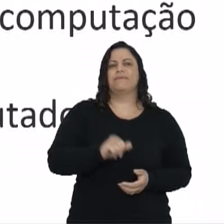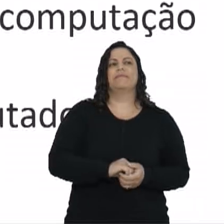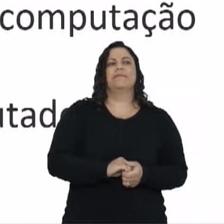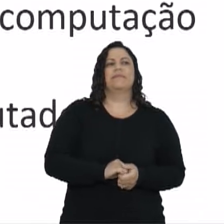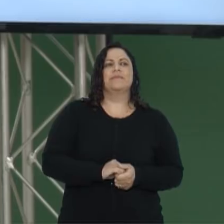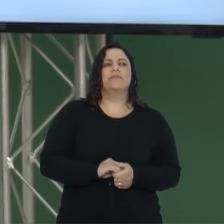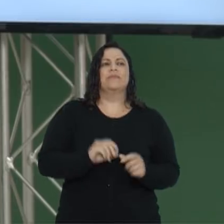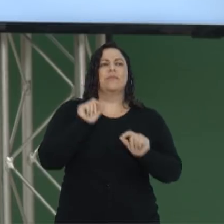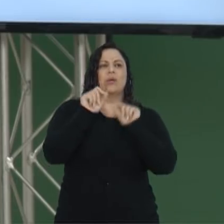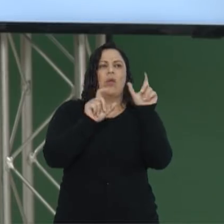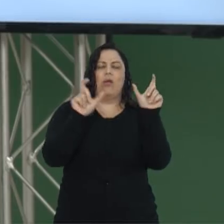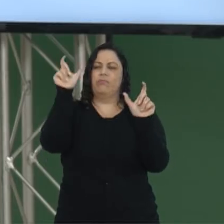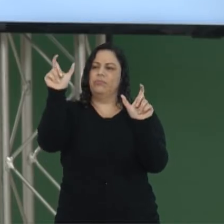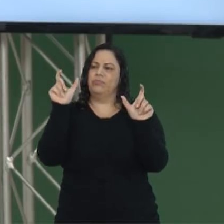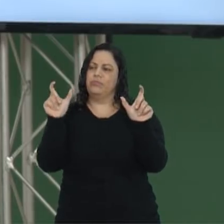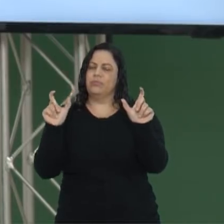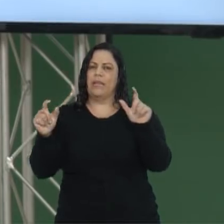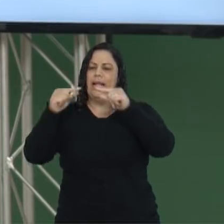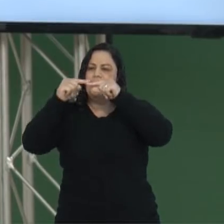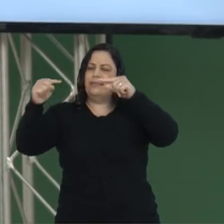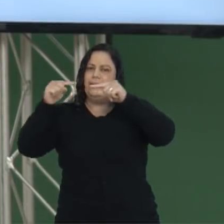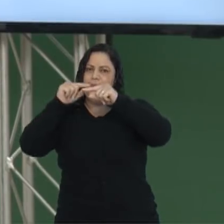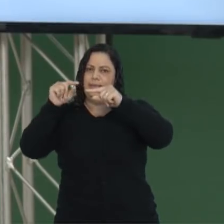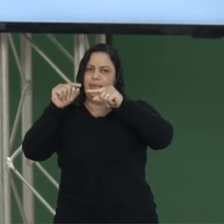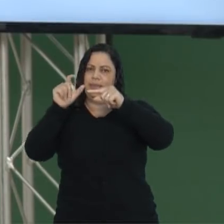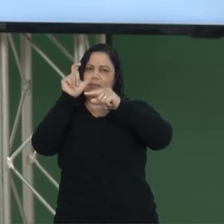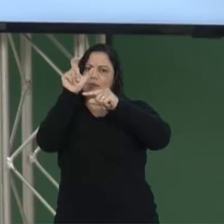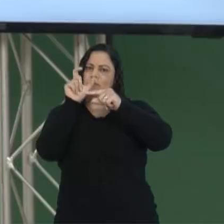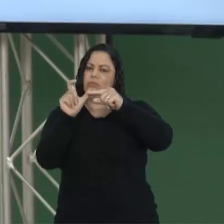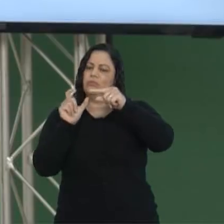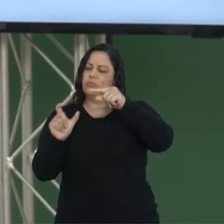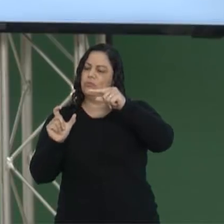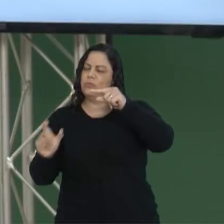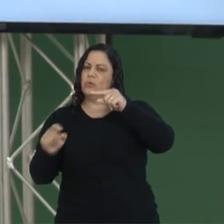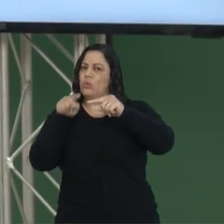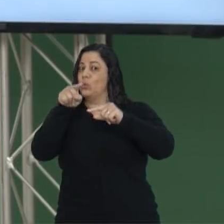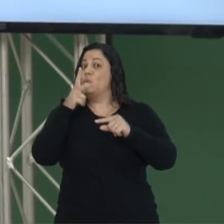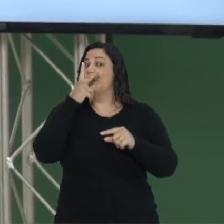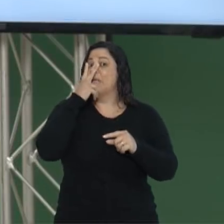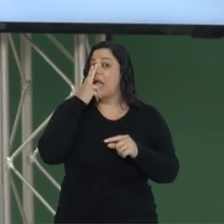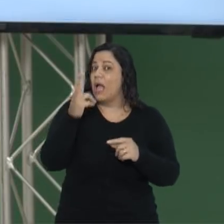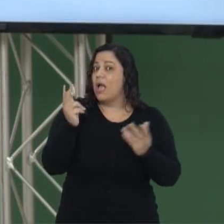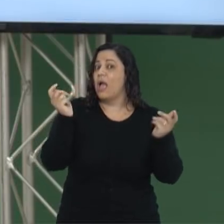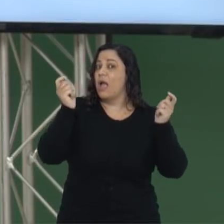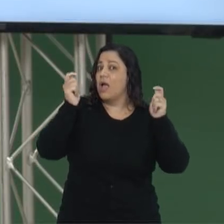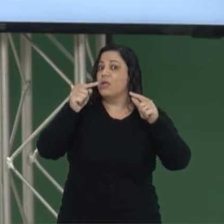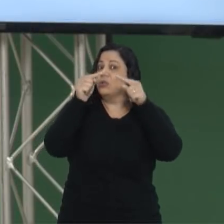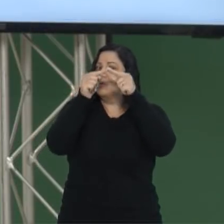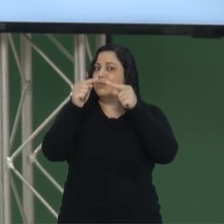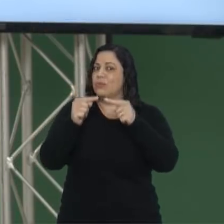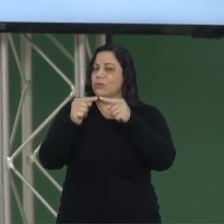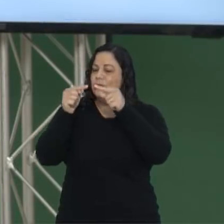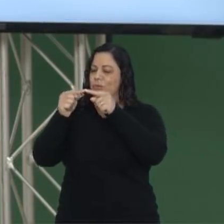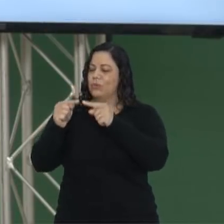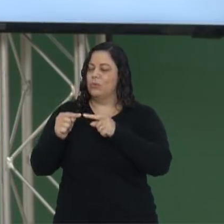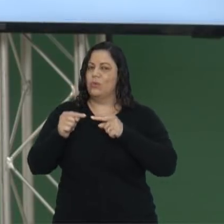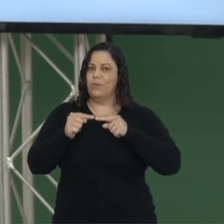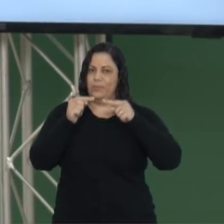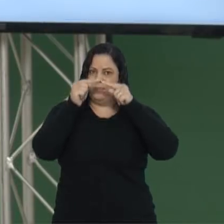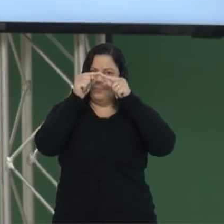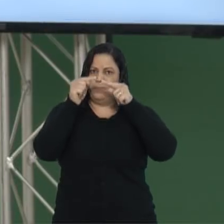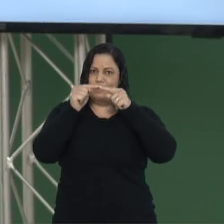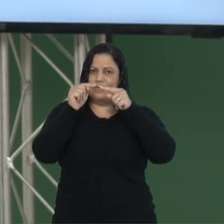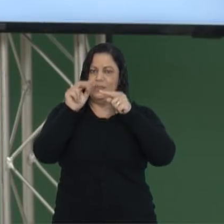um espaço aqui. E nesse espaço você vai colocar as preposições que você acha que são adequadas para